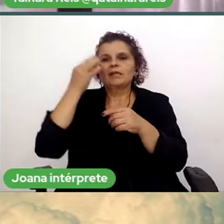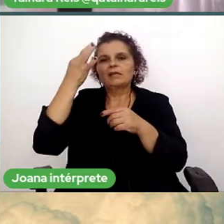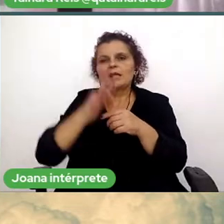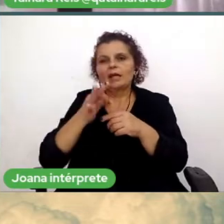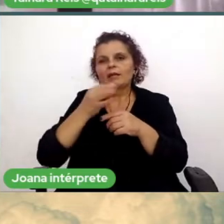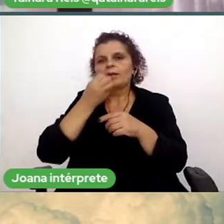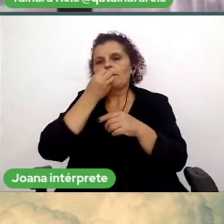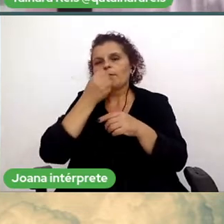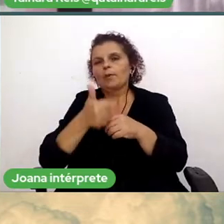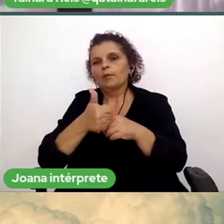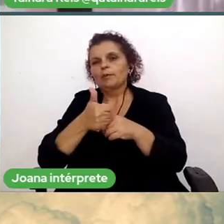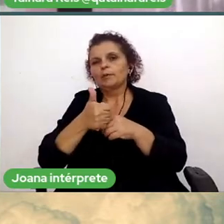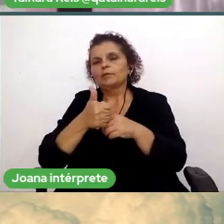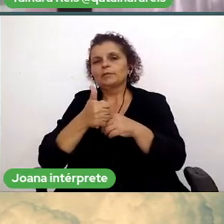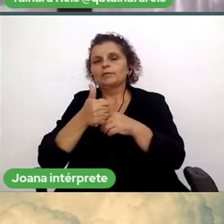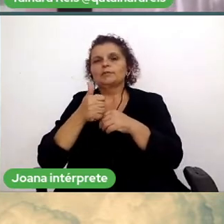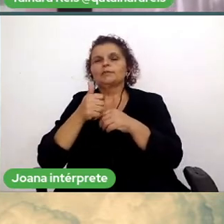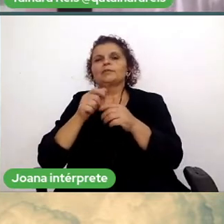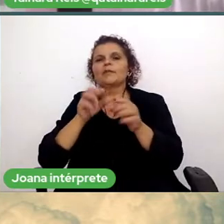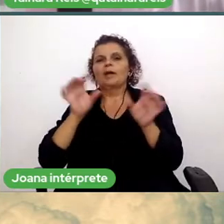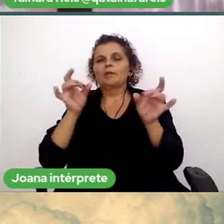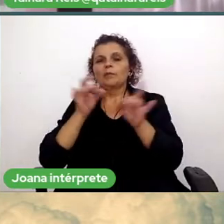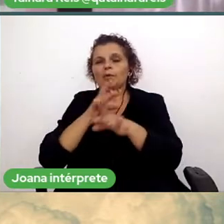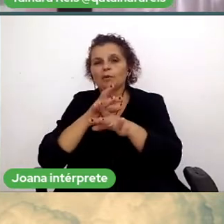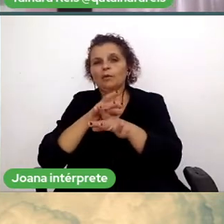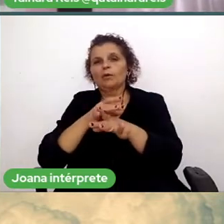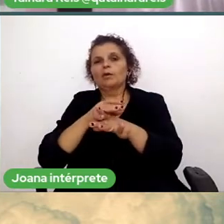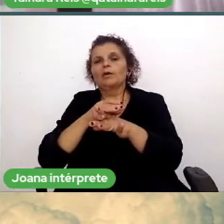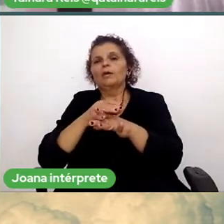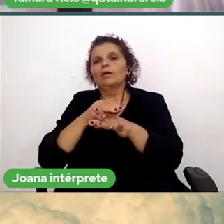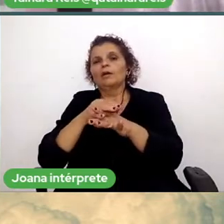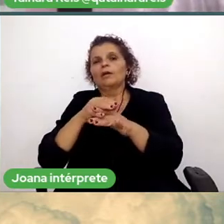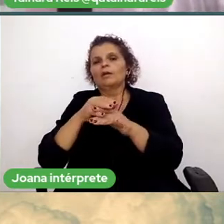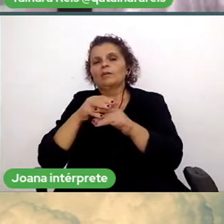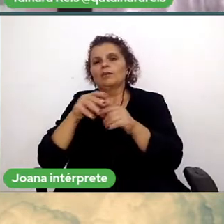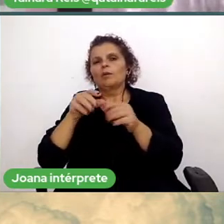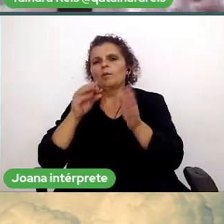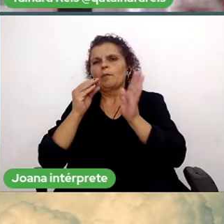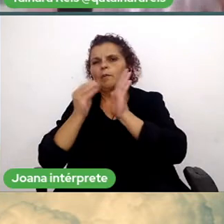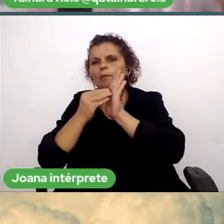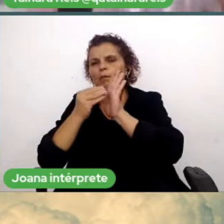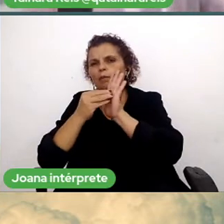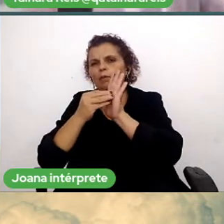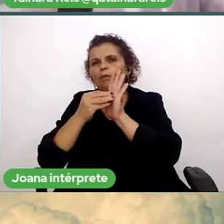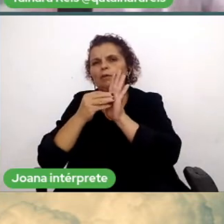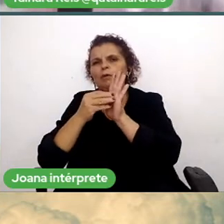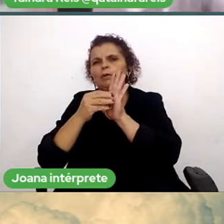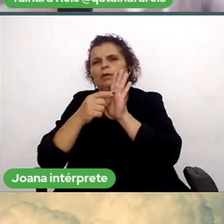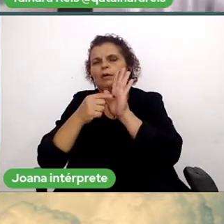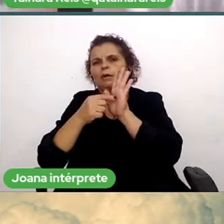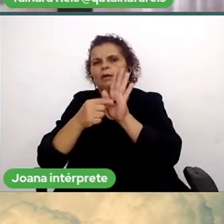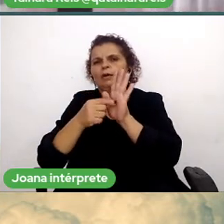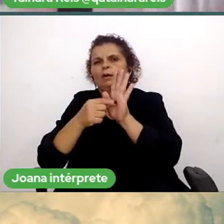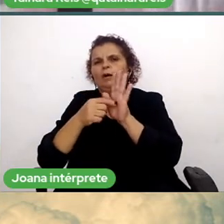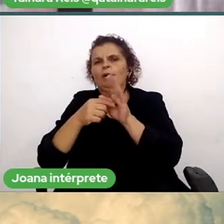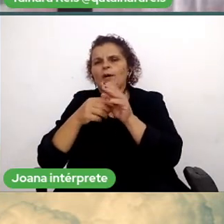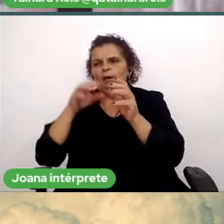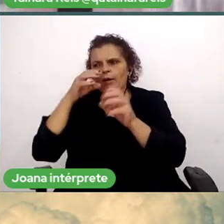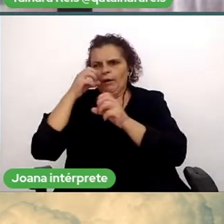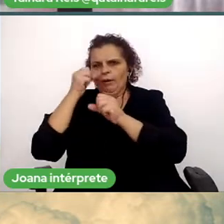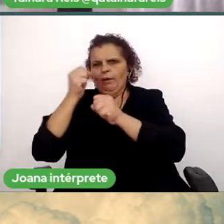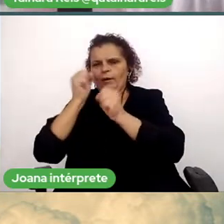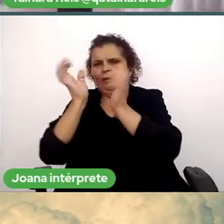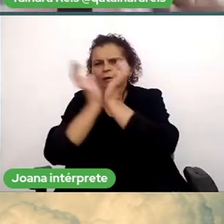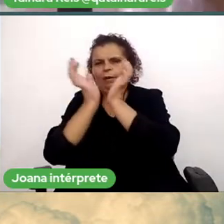de fato bem feito, se está pronto, se agregou, né? Colocar a pessoa que precisa confiar no seu time.